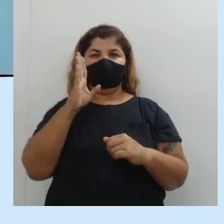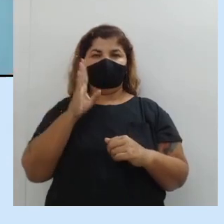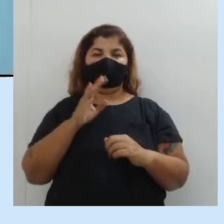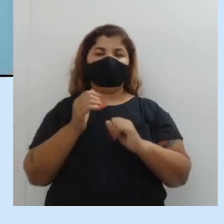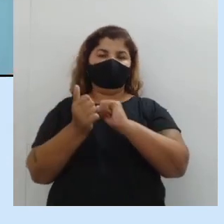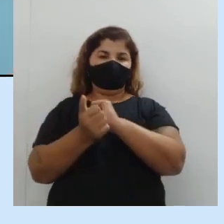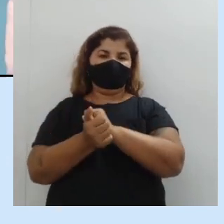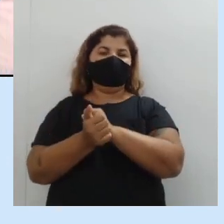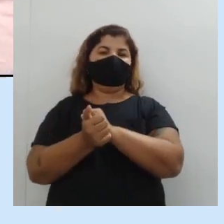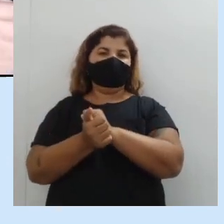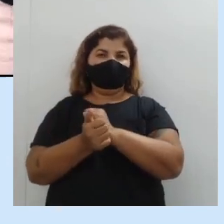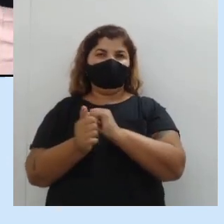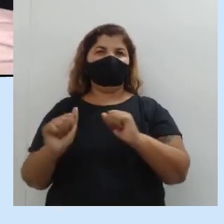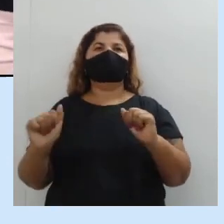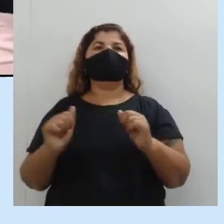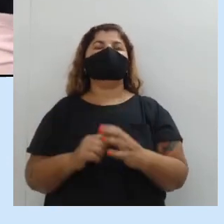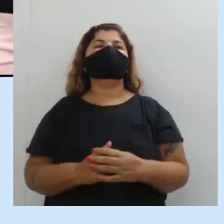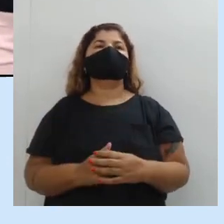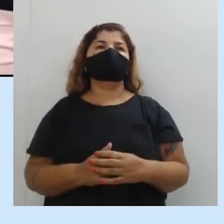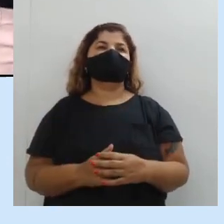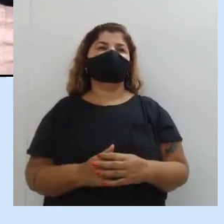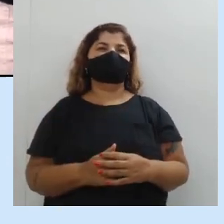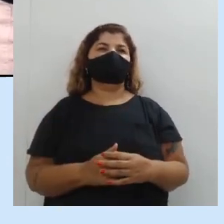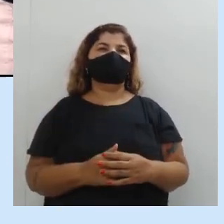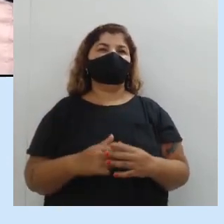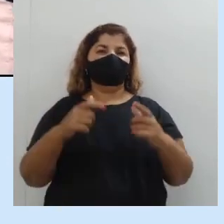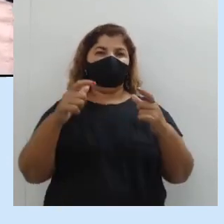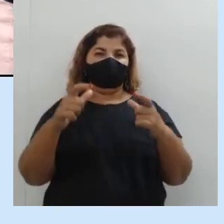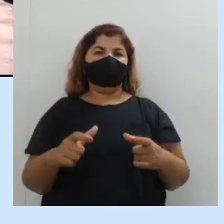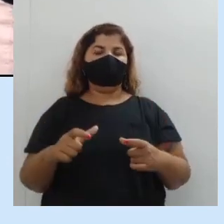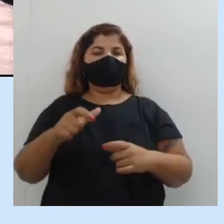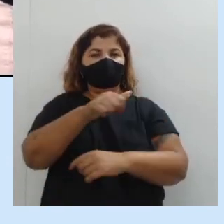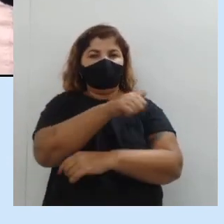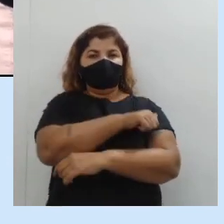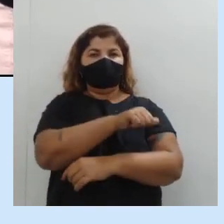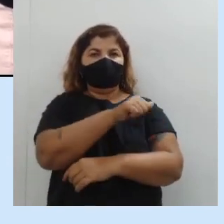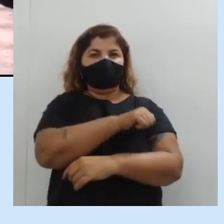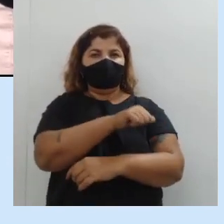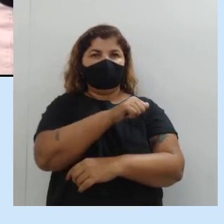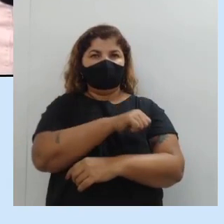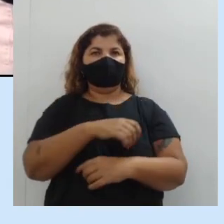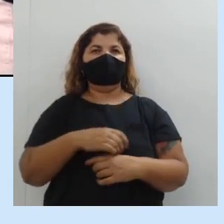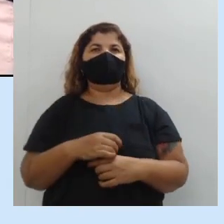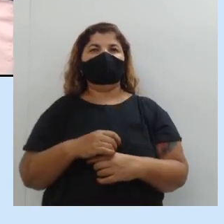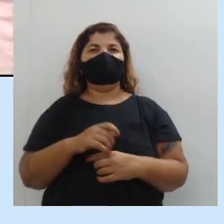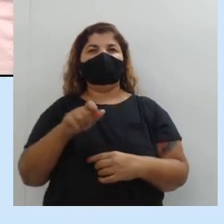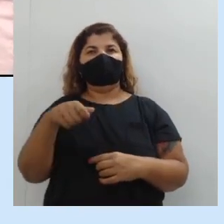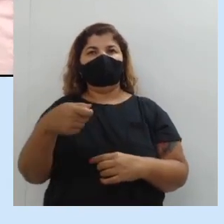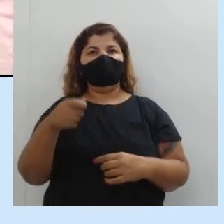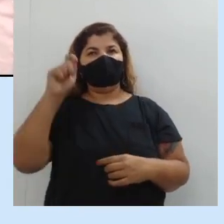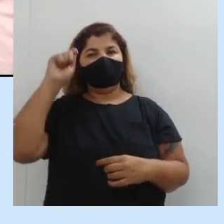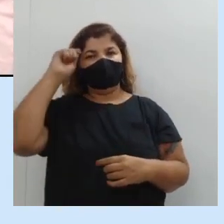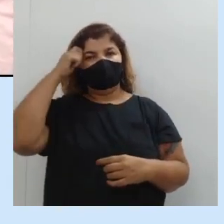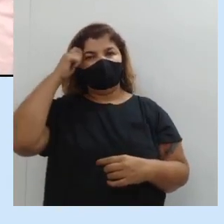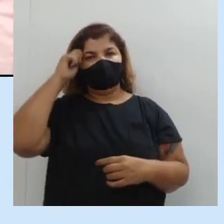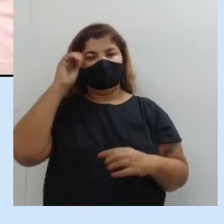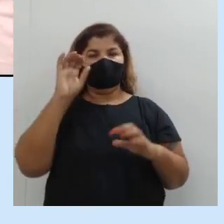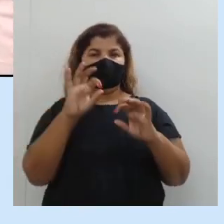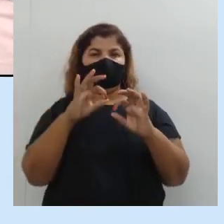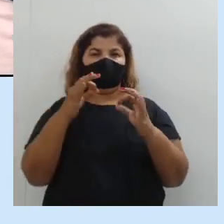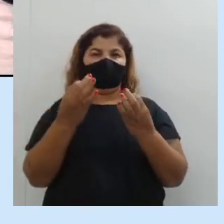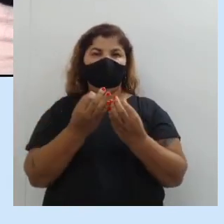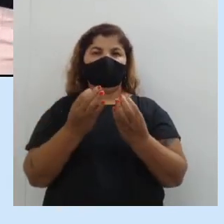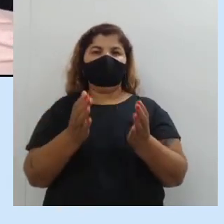no período de escravidão, na cidade do Rio de Janeiro. Era negro e de família pobre. Sua